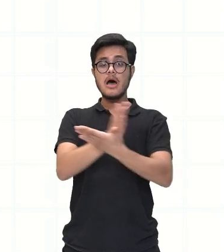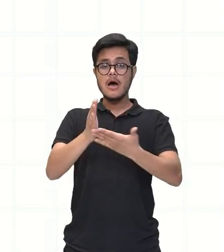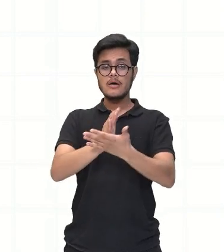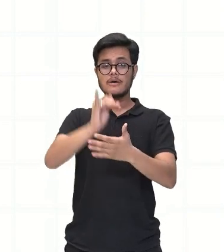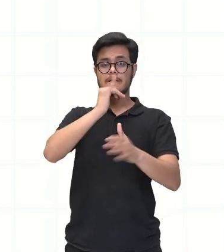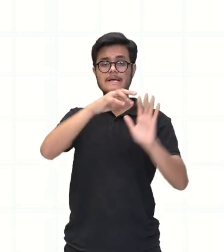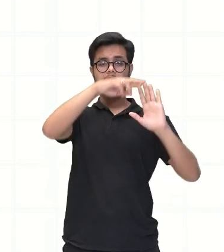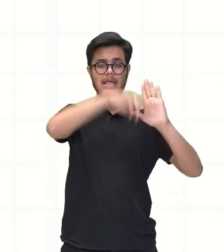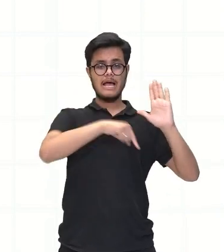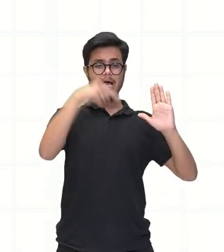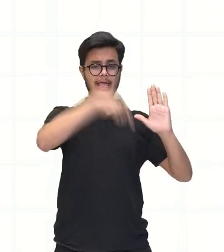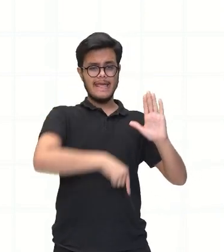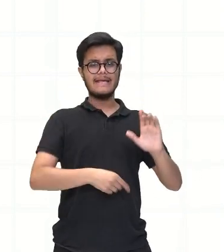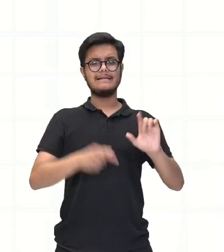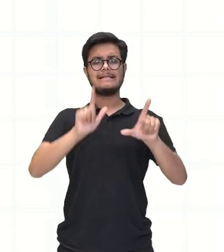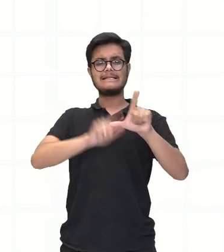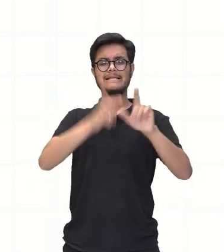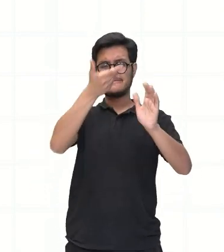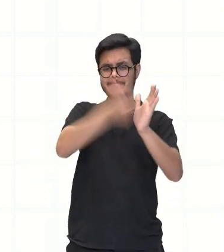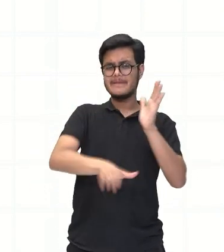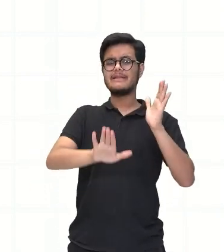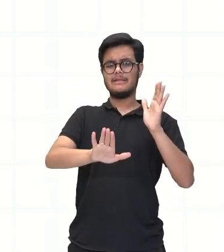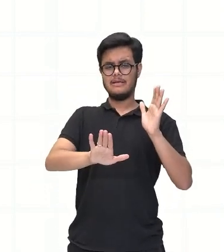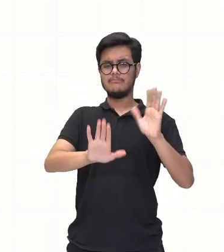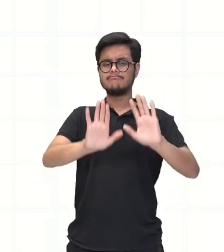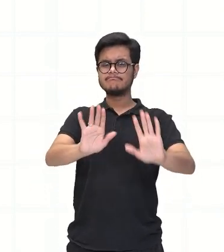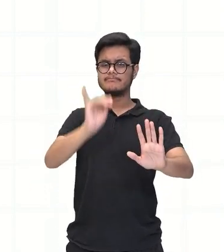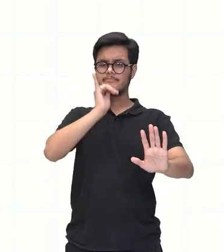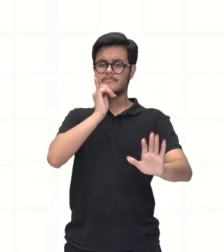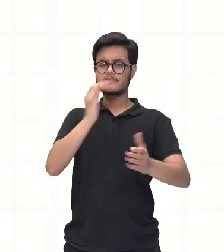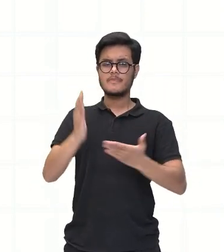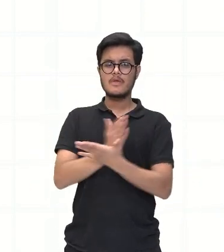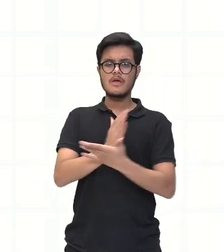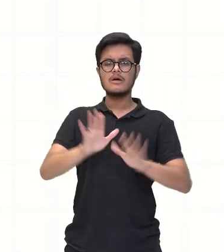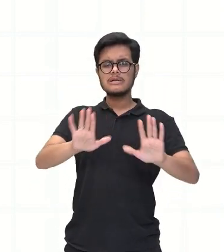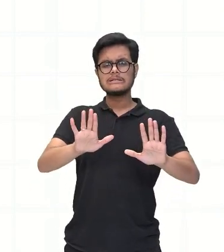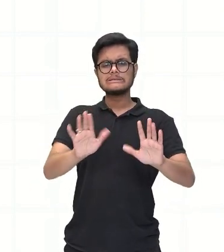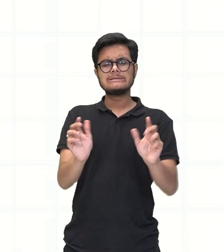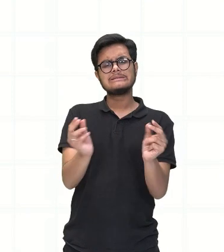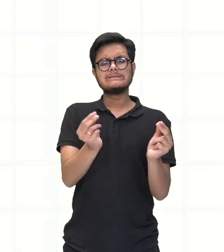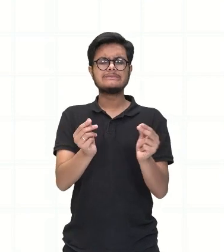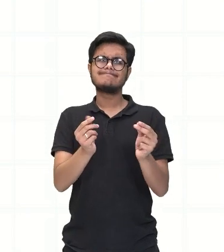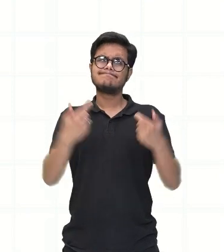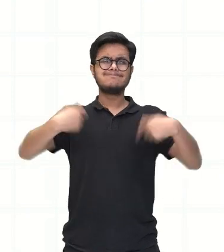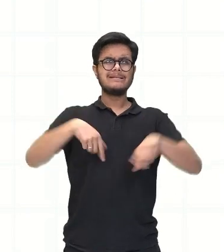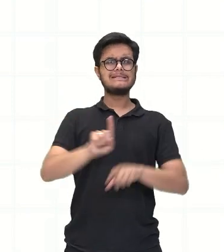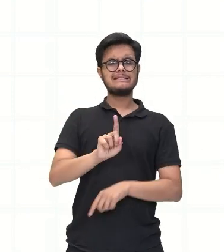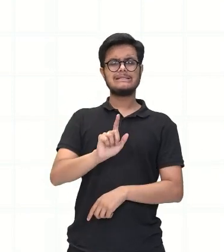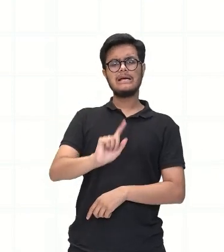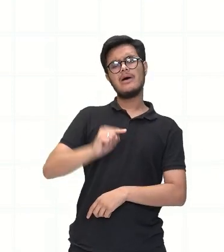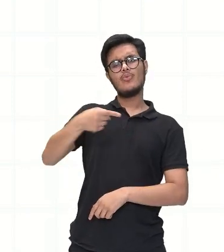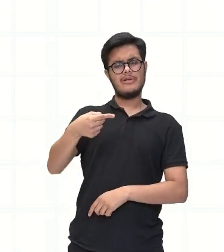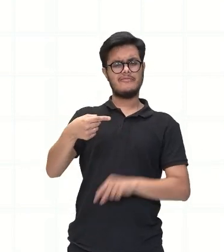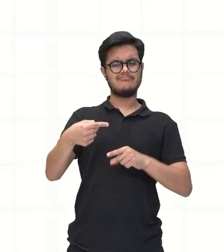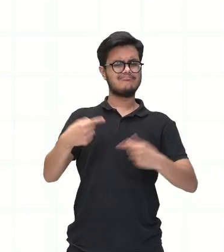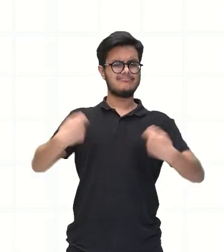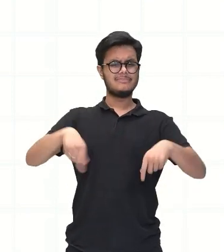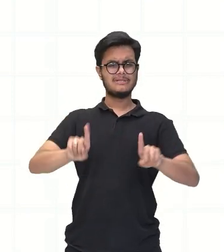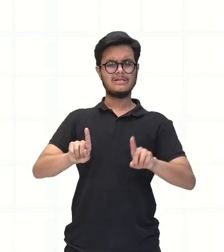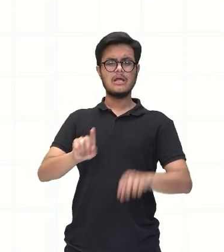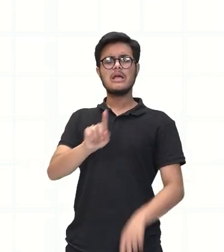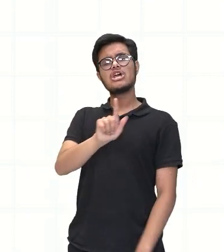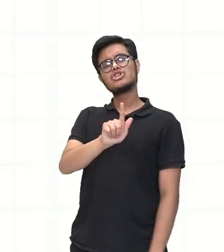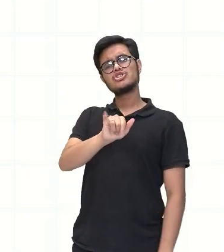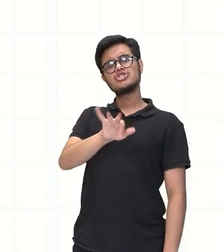Algumas palavras compostas, de acordo com a regra, perderam, em certa medida, a noção de composição. Por exemplo, por isso não usam